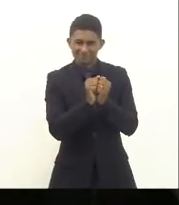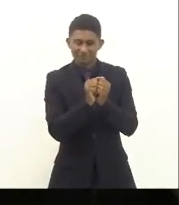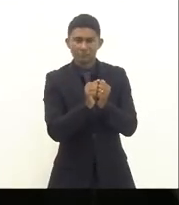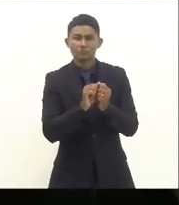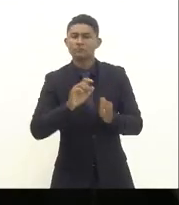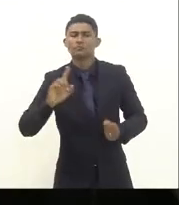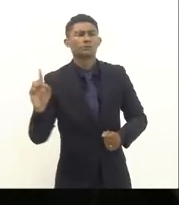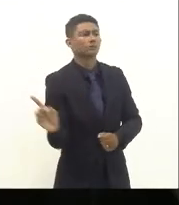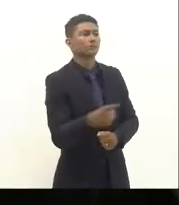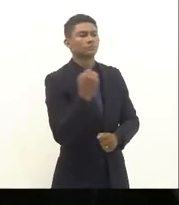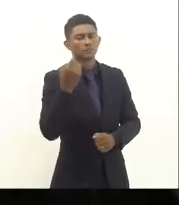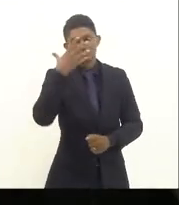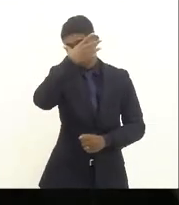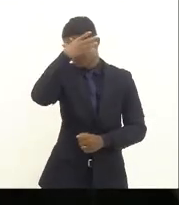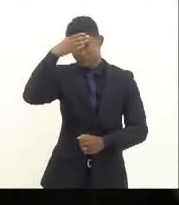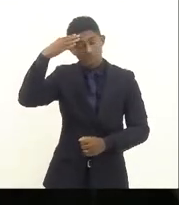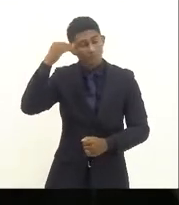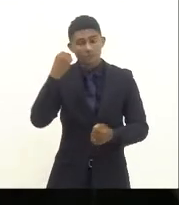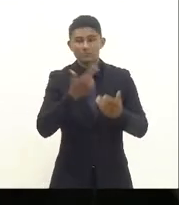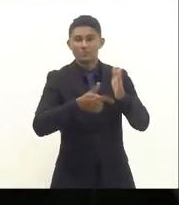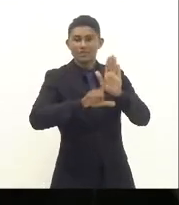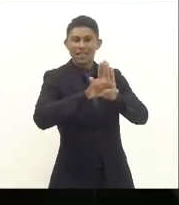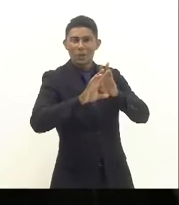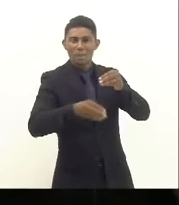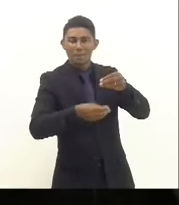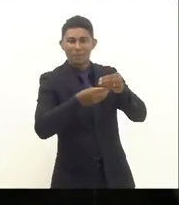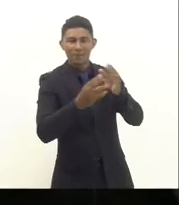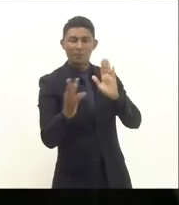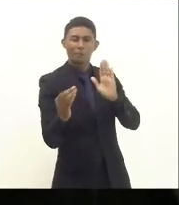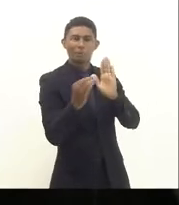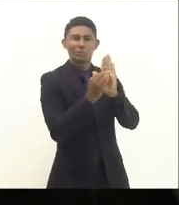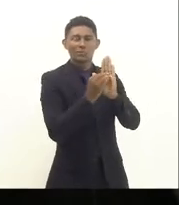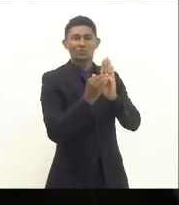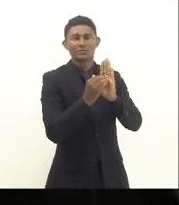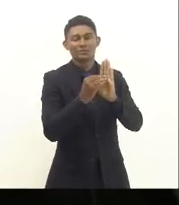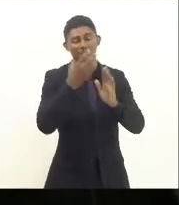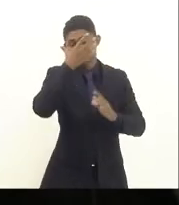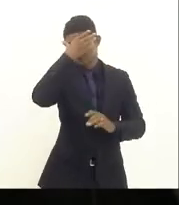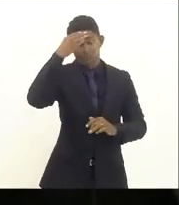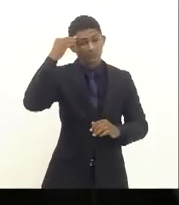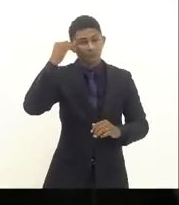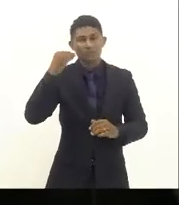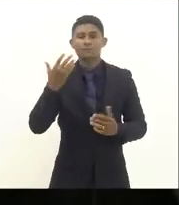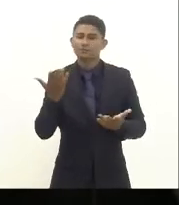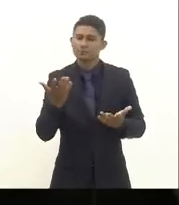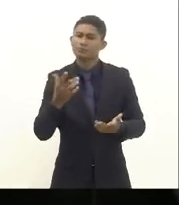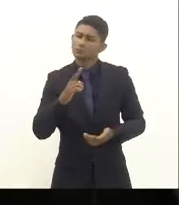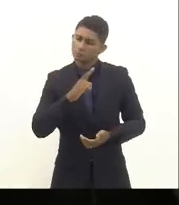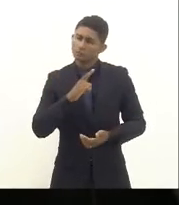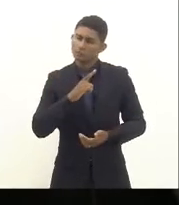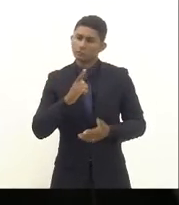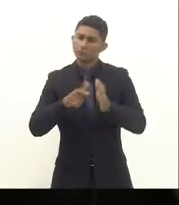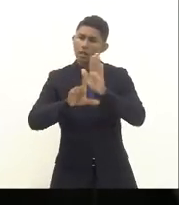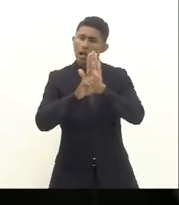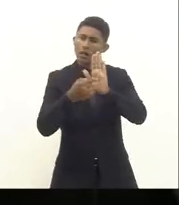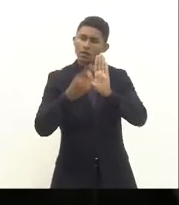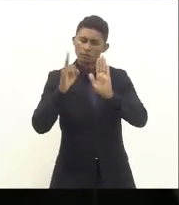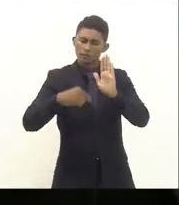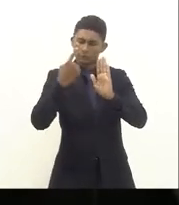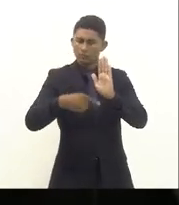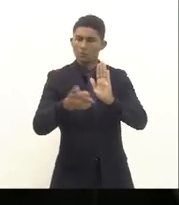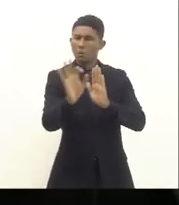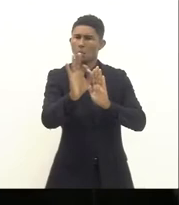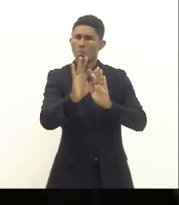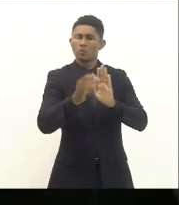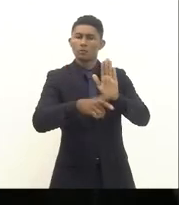esquecemos de citar essa lei complementar de está também em vigor não foi cancelada a